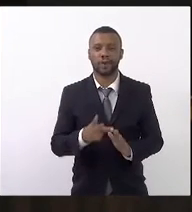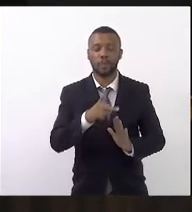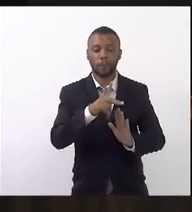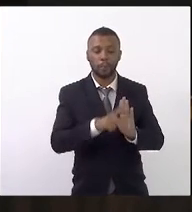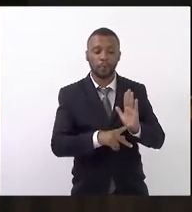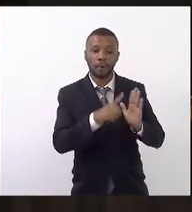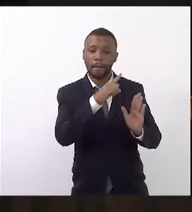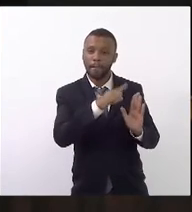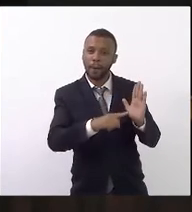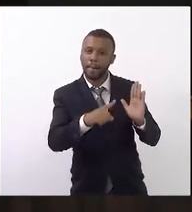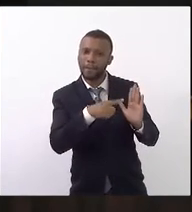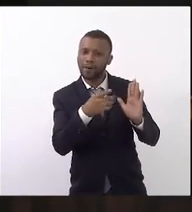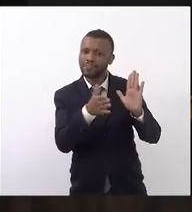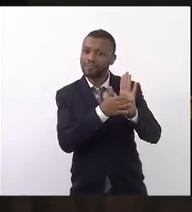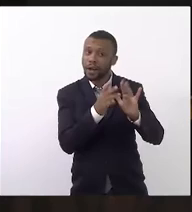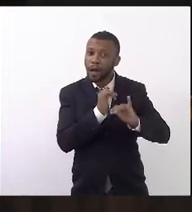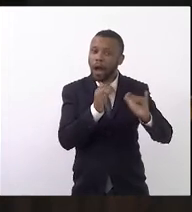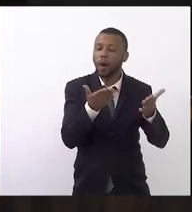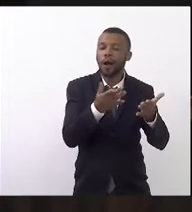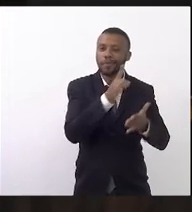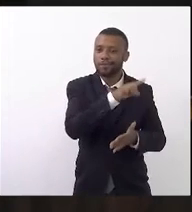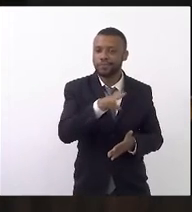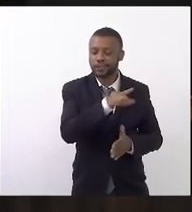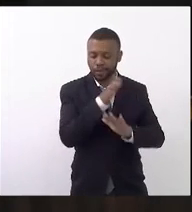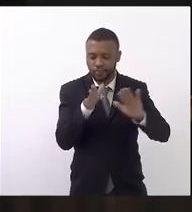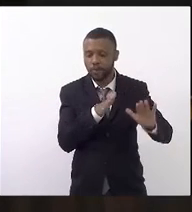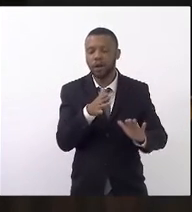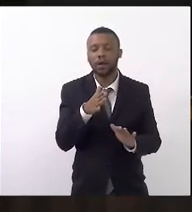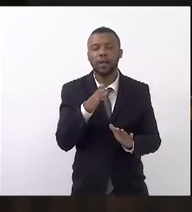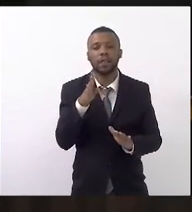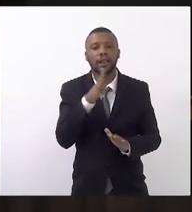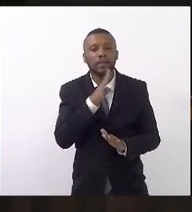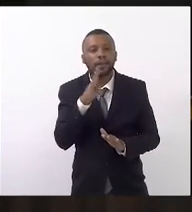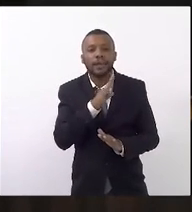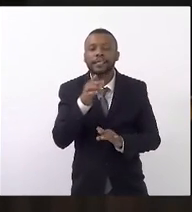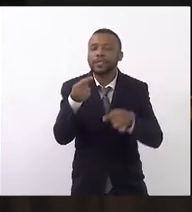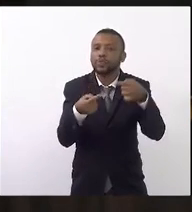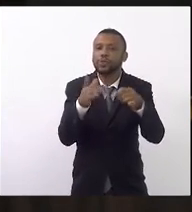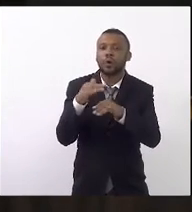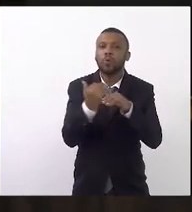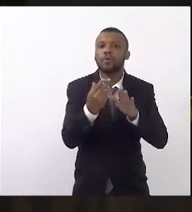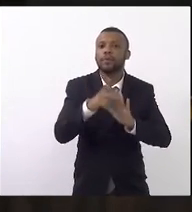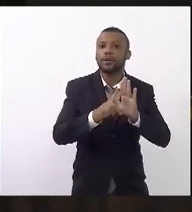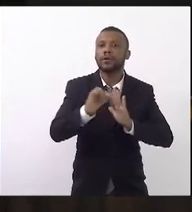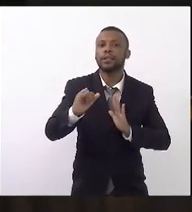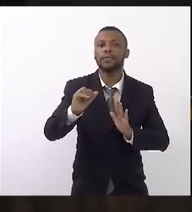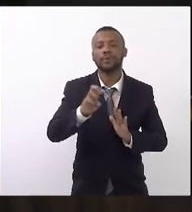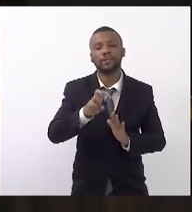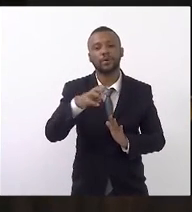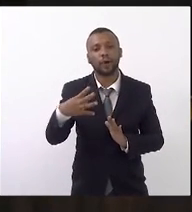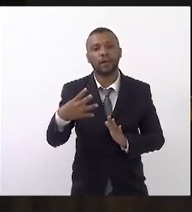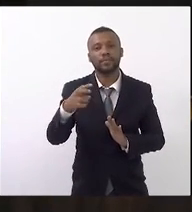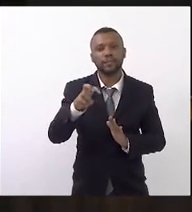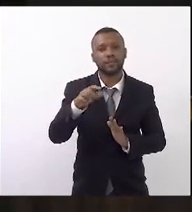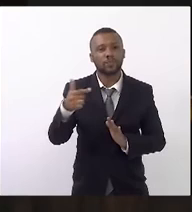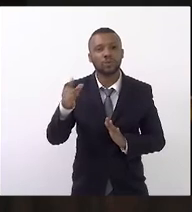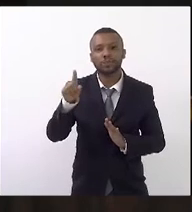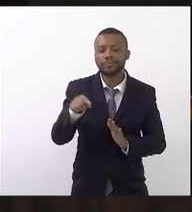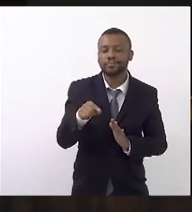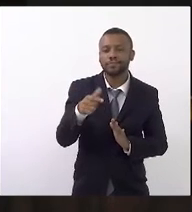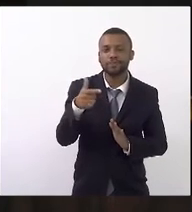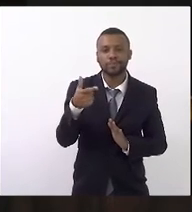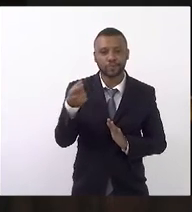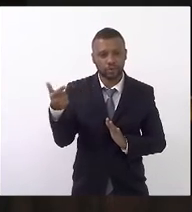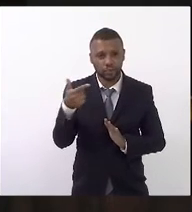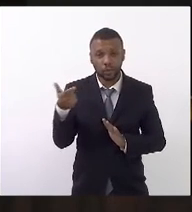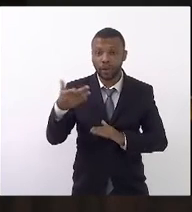o projeto que seria anunciado agora. Em regime de urgência e discussão única, projeto de lei 5452, de autoria